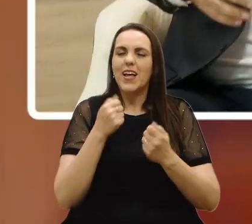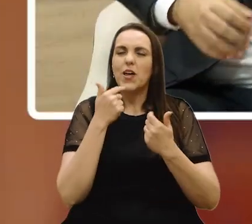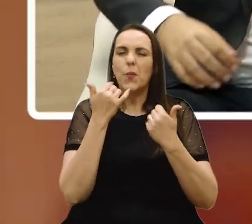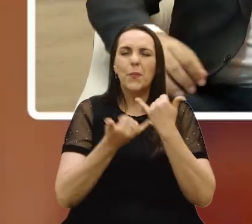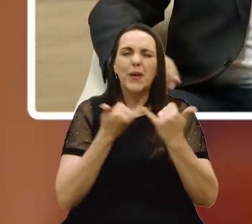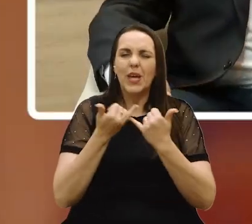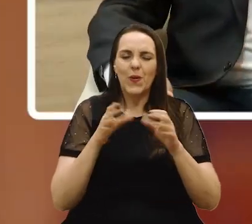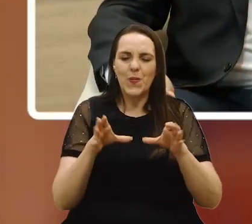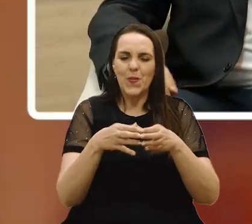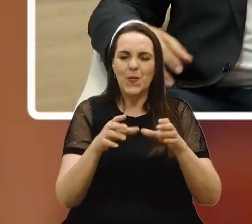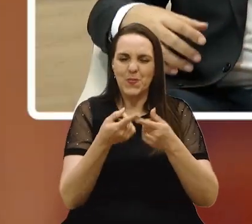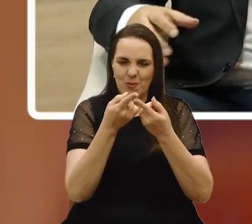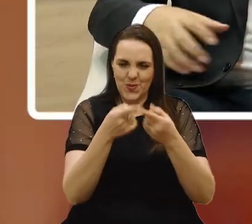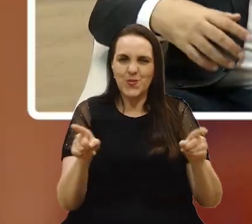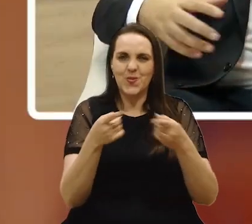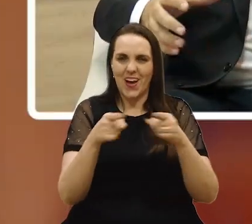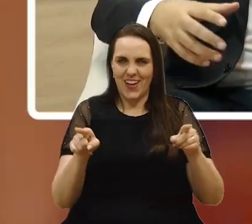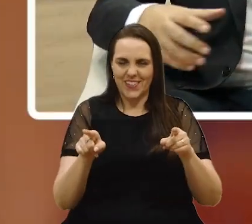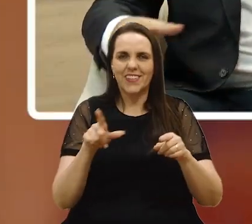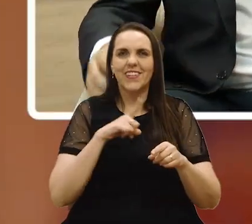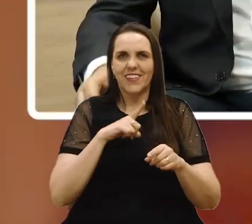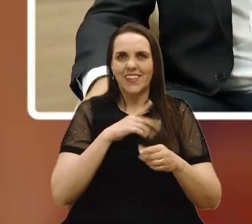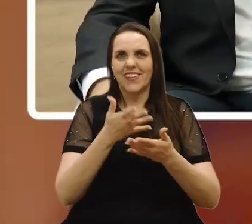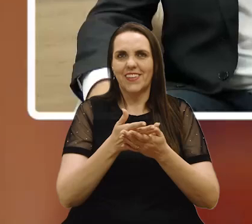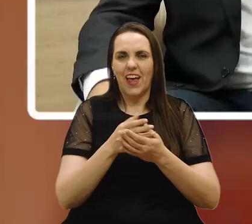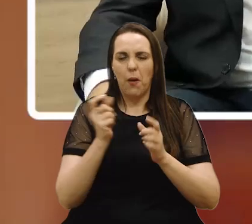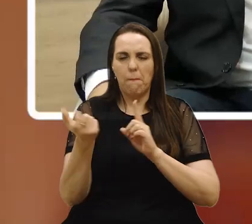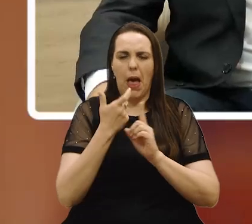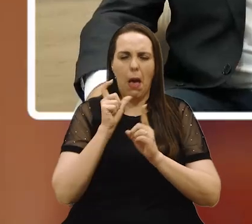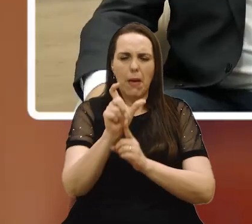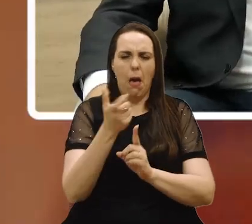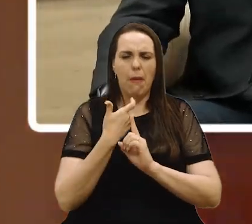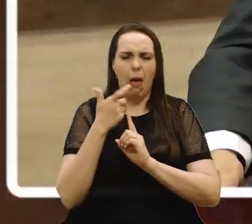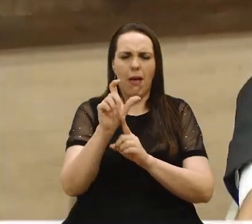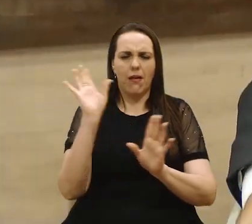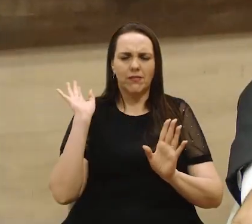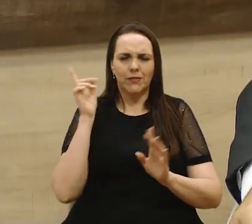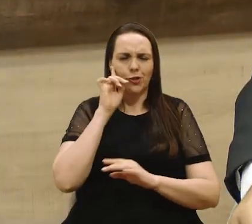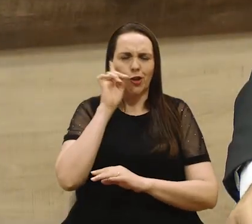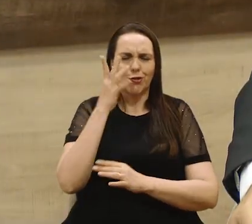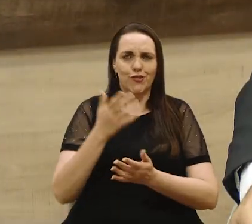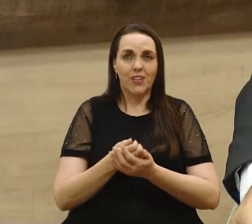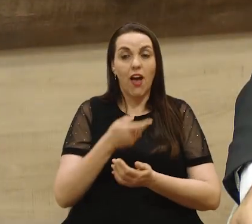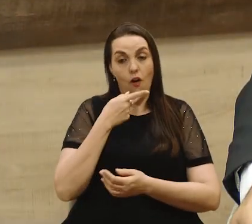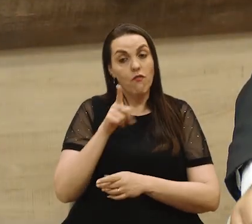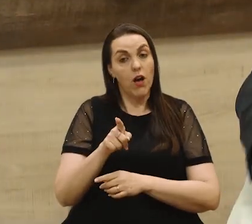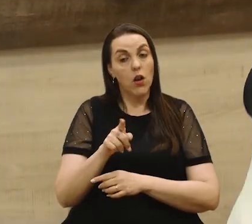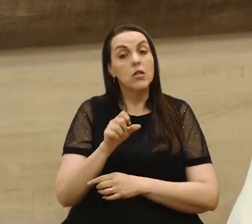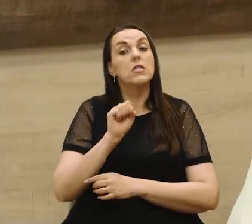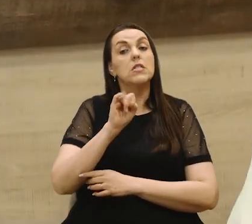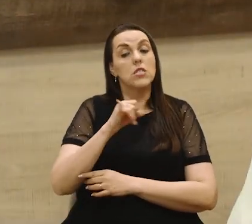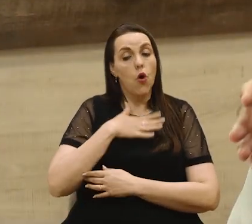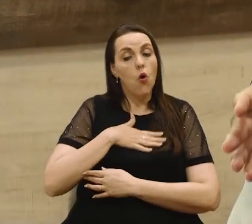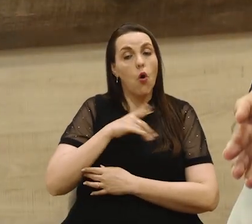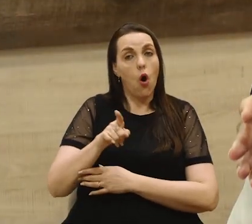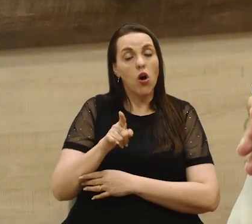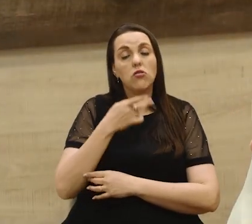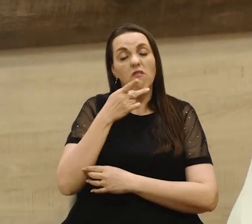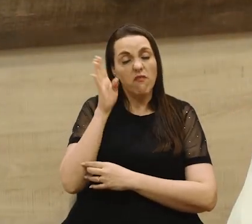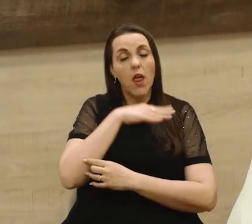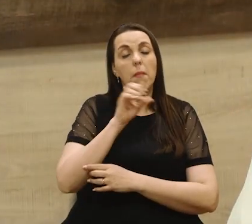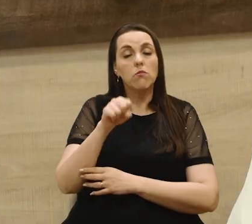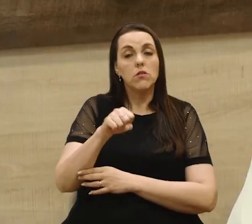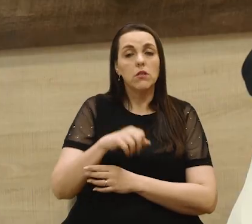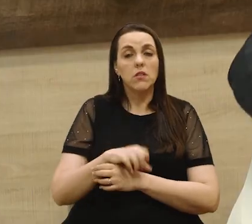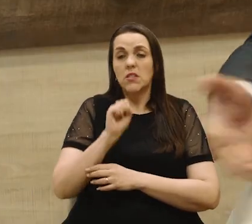nos nossos grupos de churrasco, nós ficamos lá nos ofendendo diariamente. E daí eu digo, olha, se eu gosto de alguém,